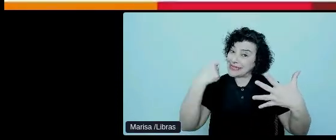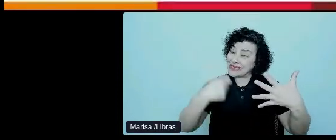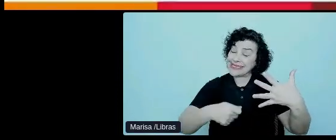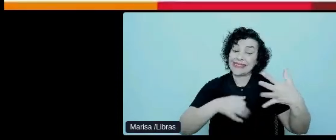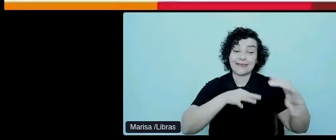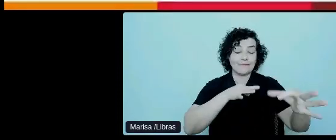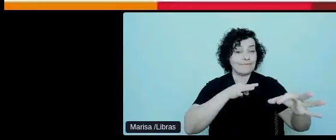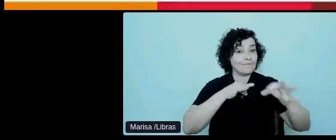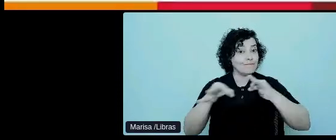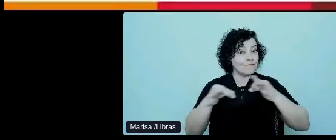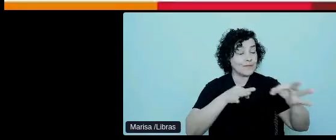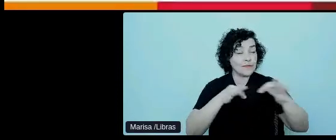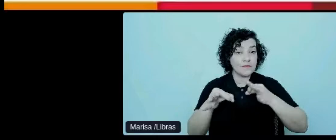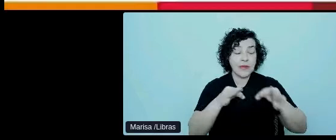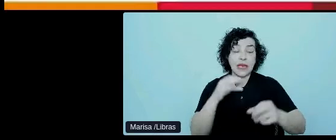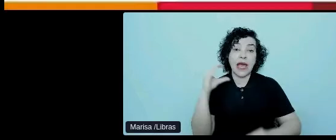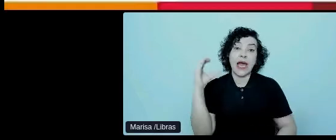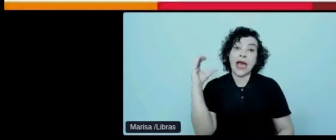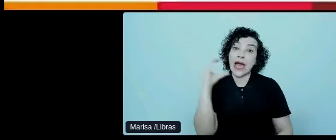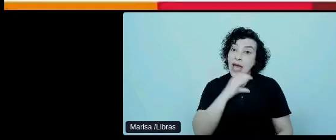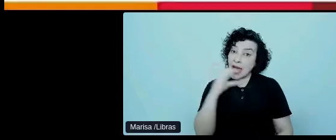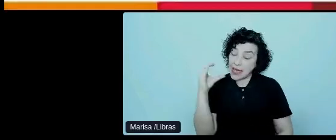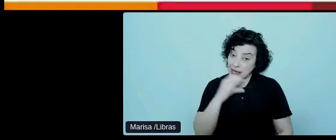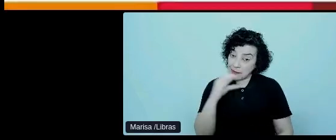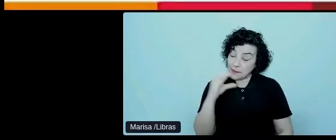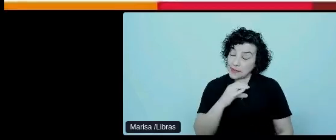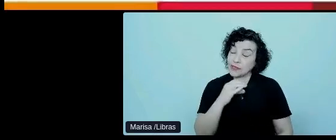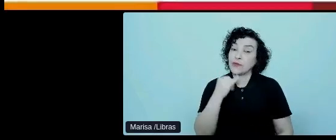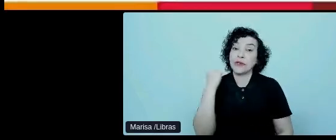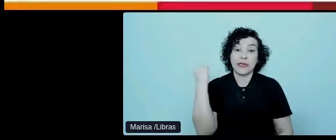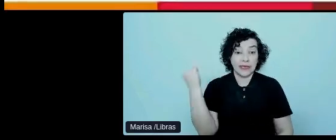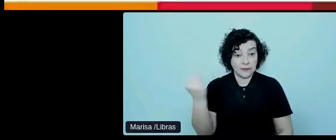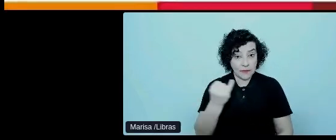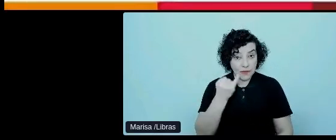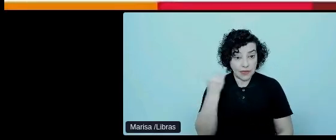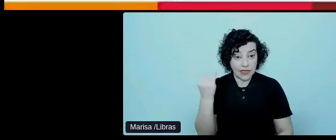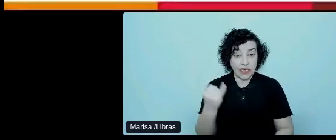aquilo que era urgente, precisava ser revisto.